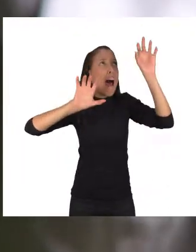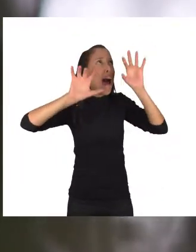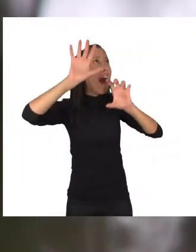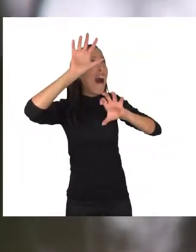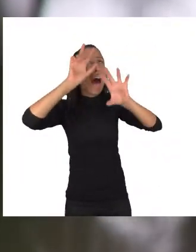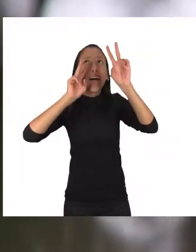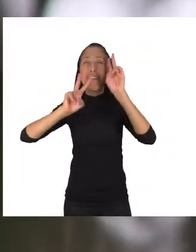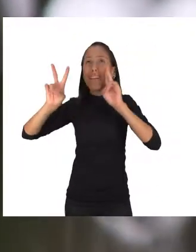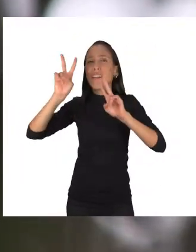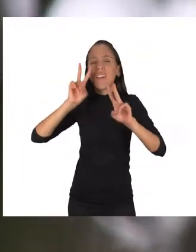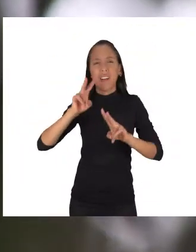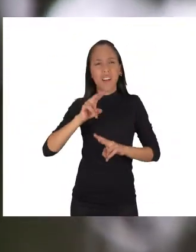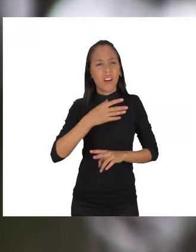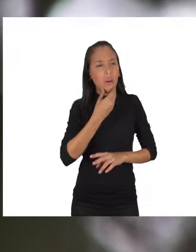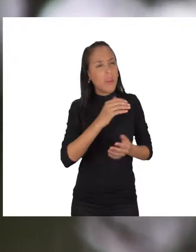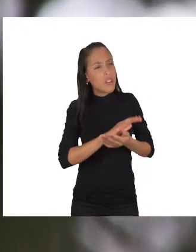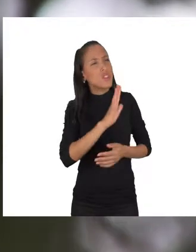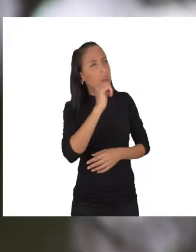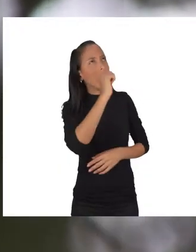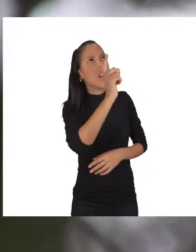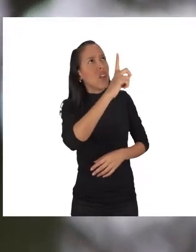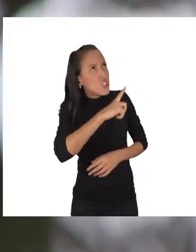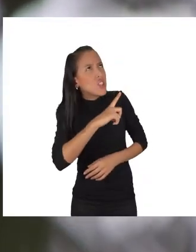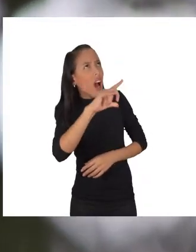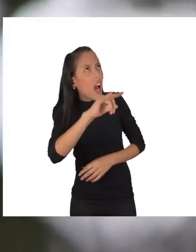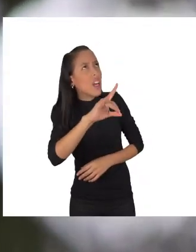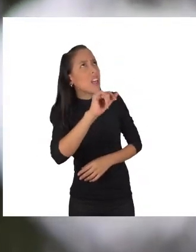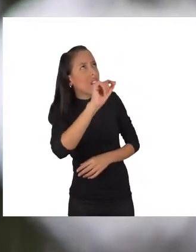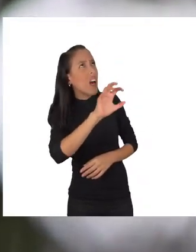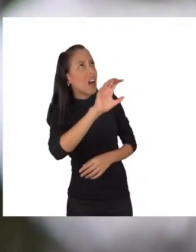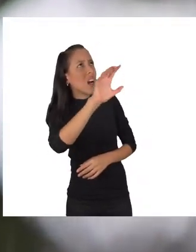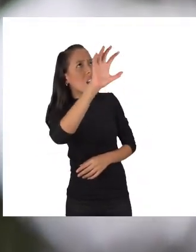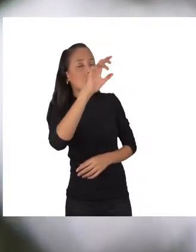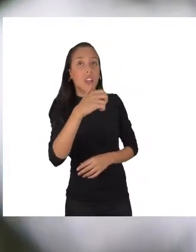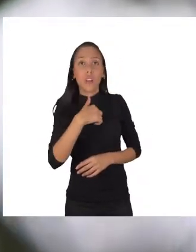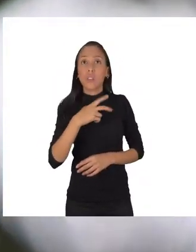aranha. Ele dizia, eu já matei. Ele dizia, não, ela tá ali ainda. Eu alucinava muito.